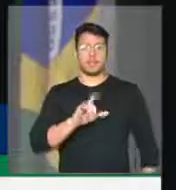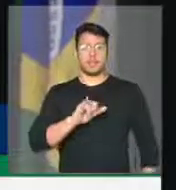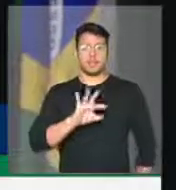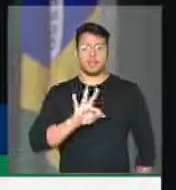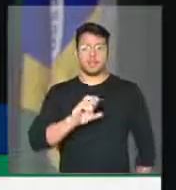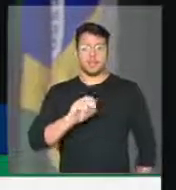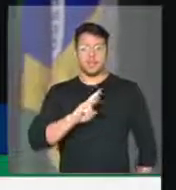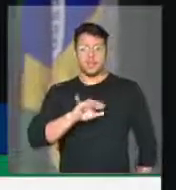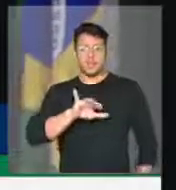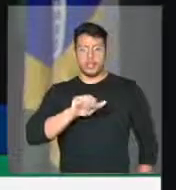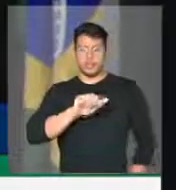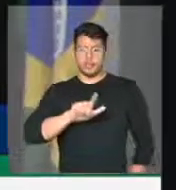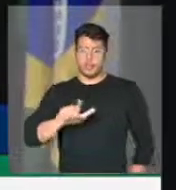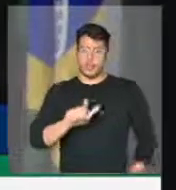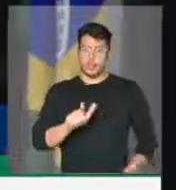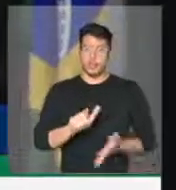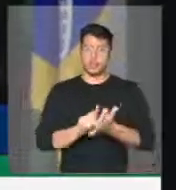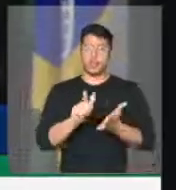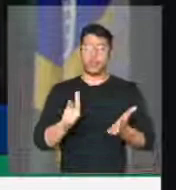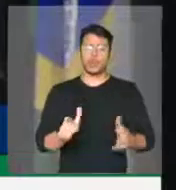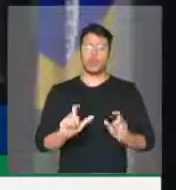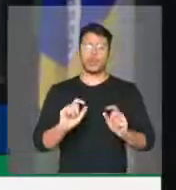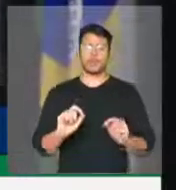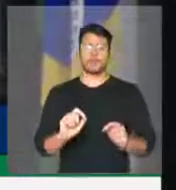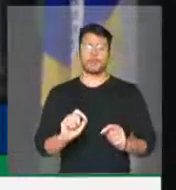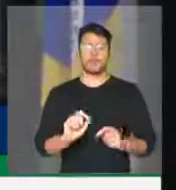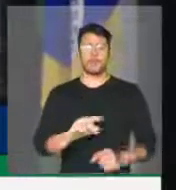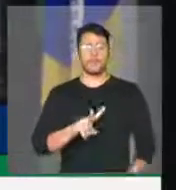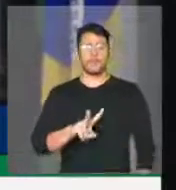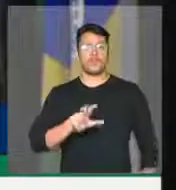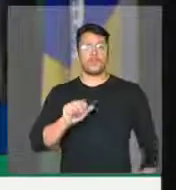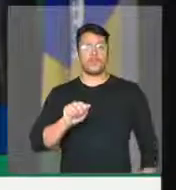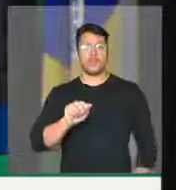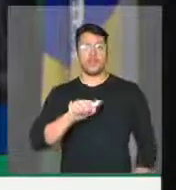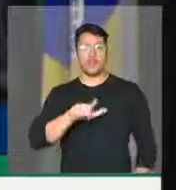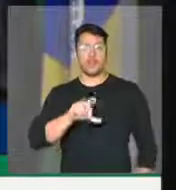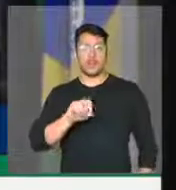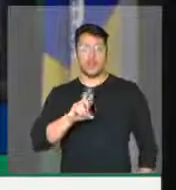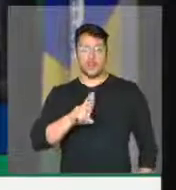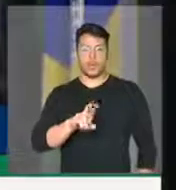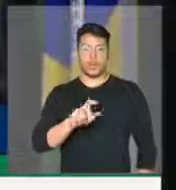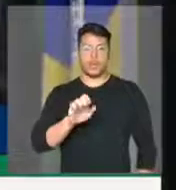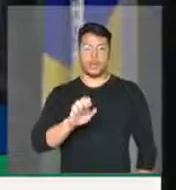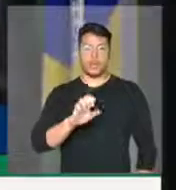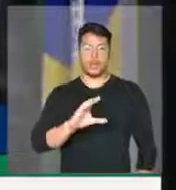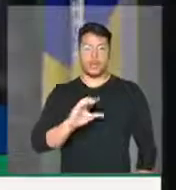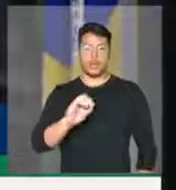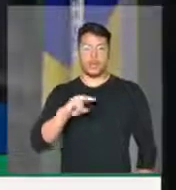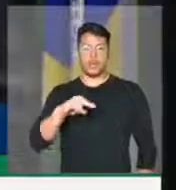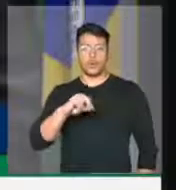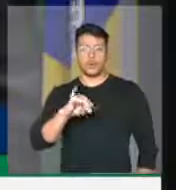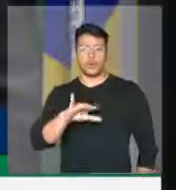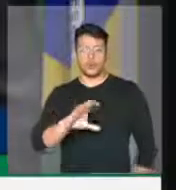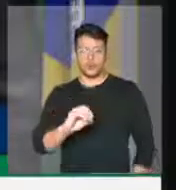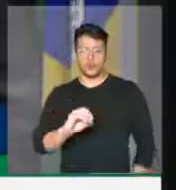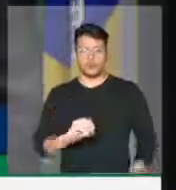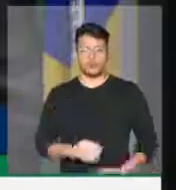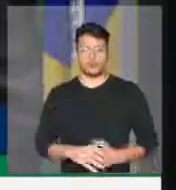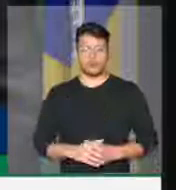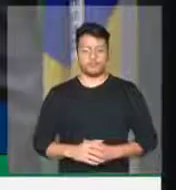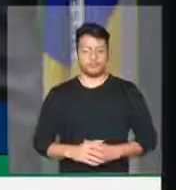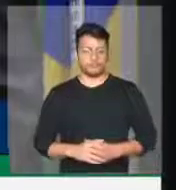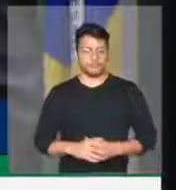desse importante jornal brasileiro, que é o Valor Econômico, a respeito de